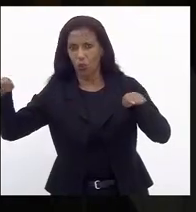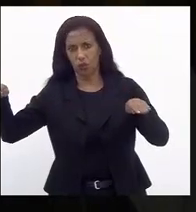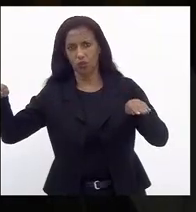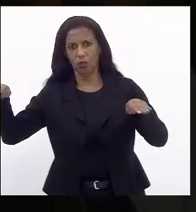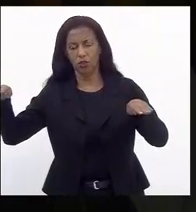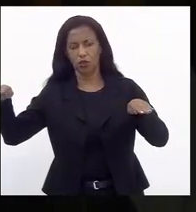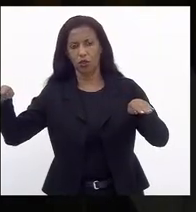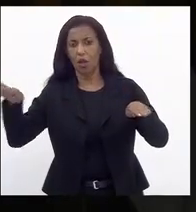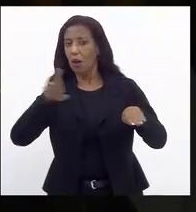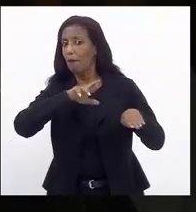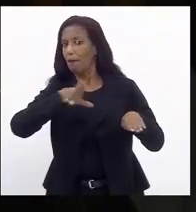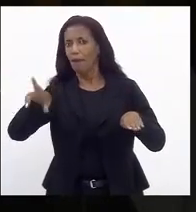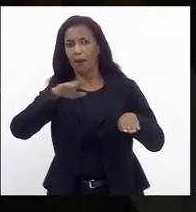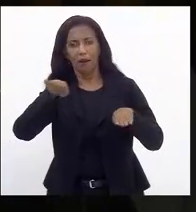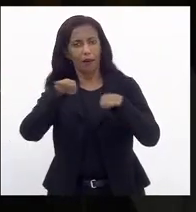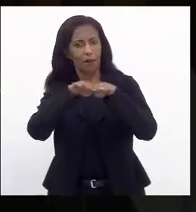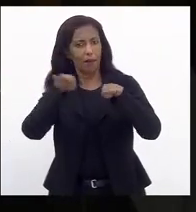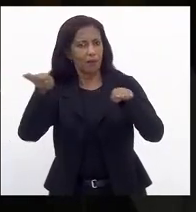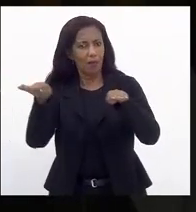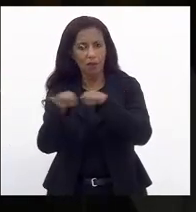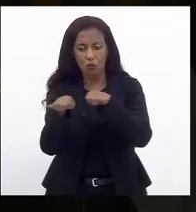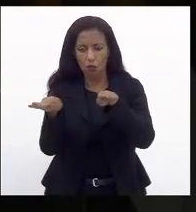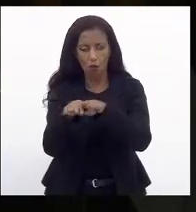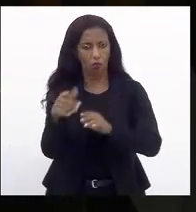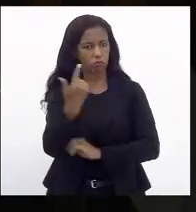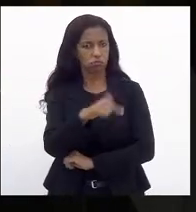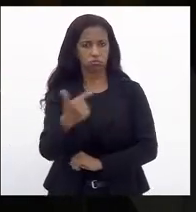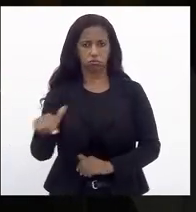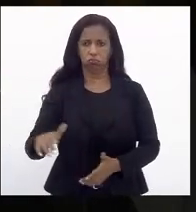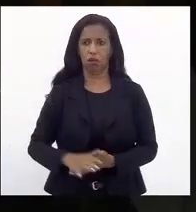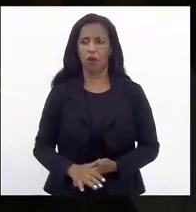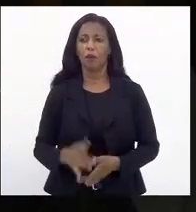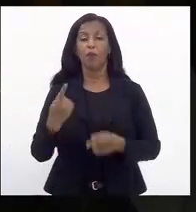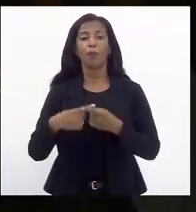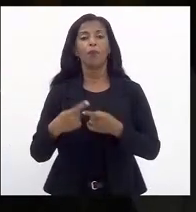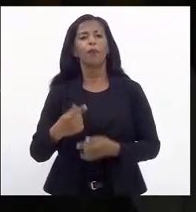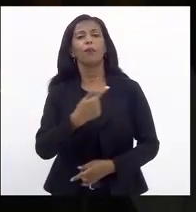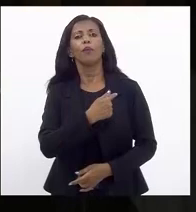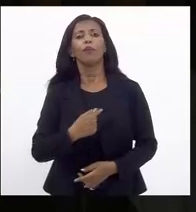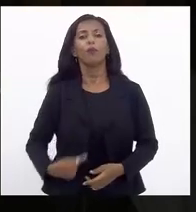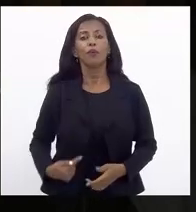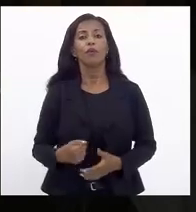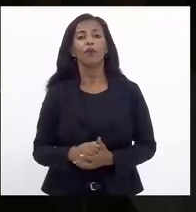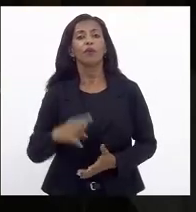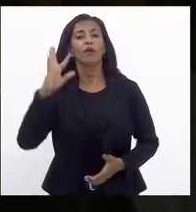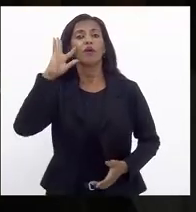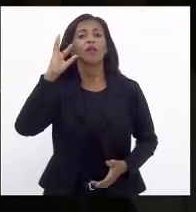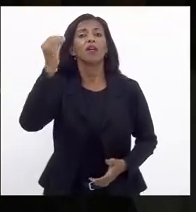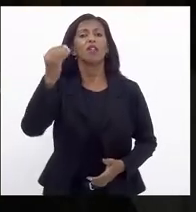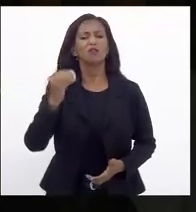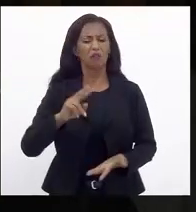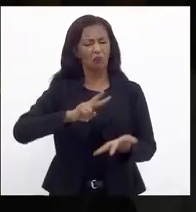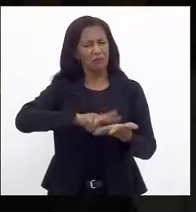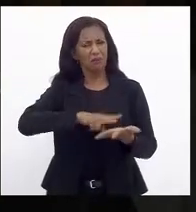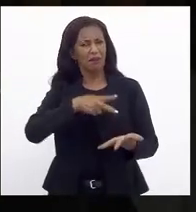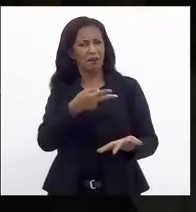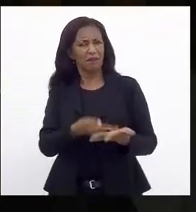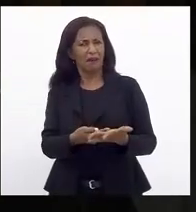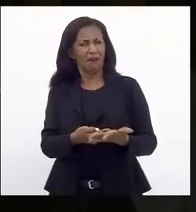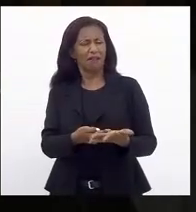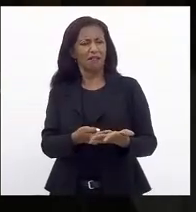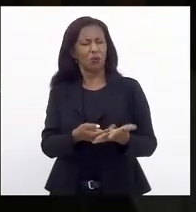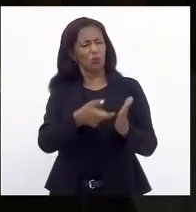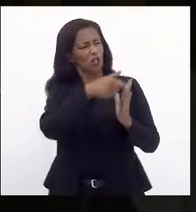não que a idade mínima tem que ser igual o porquê que o governo resolveu interpretar